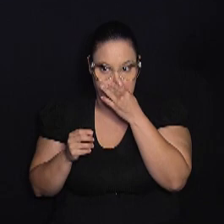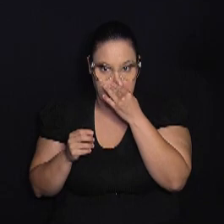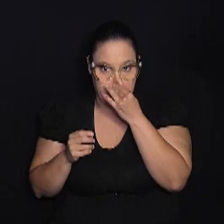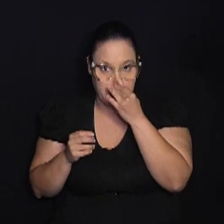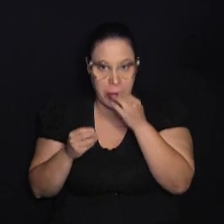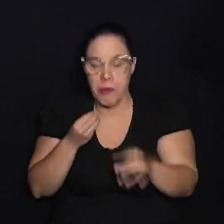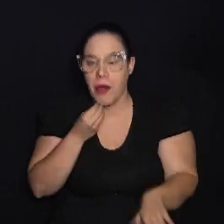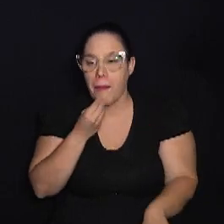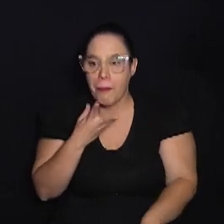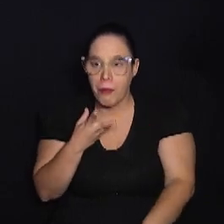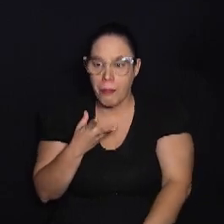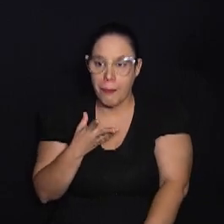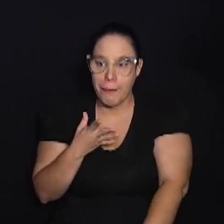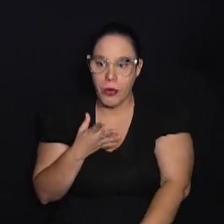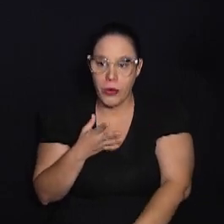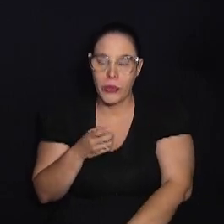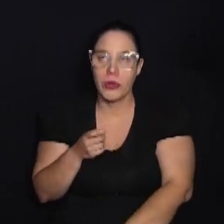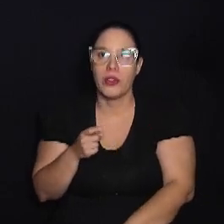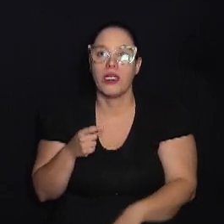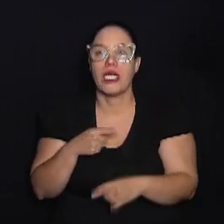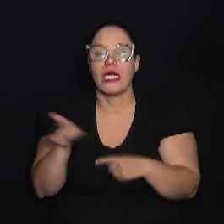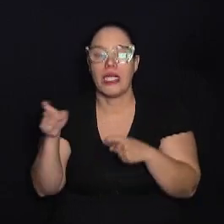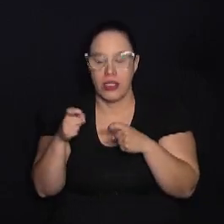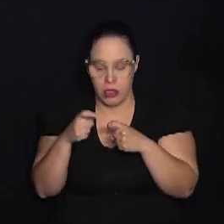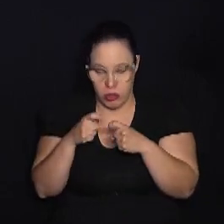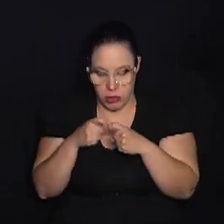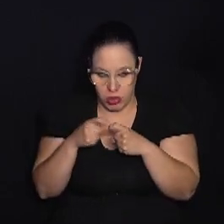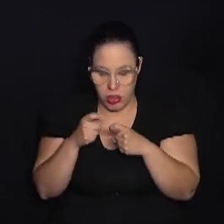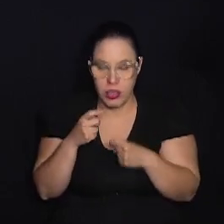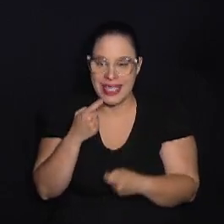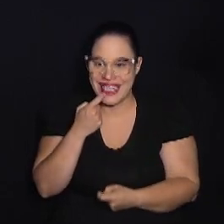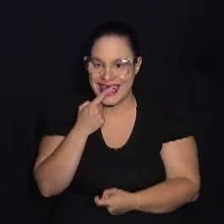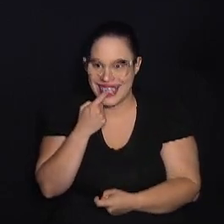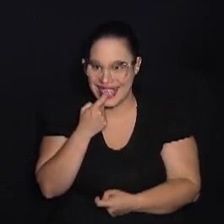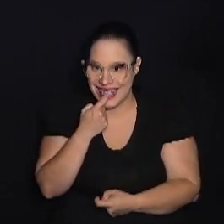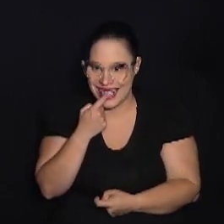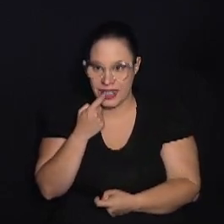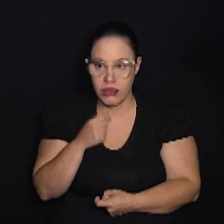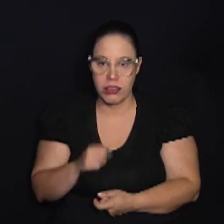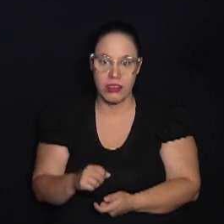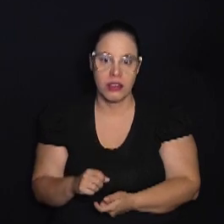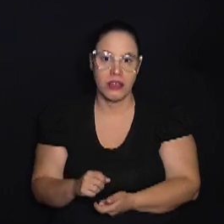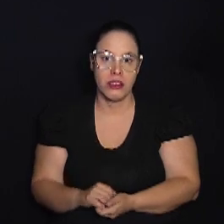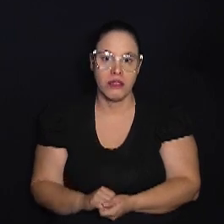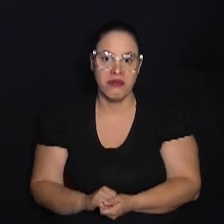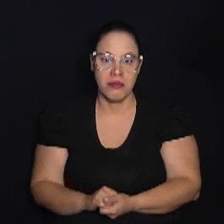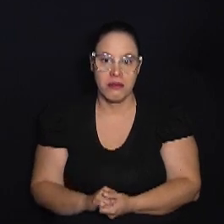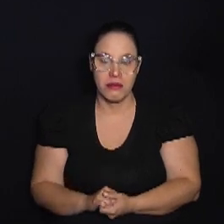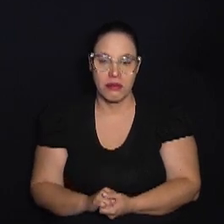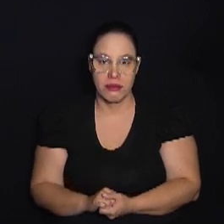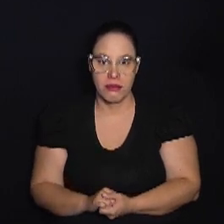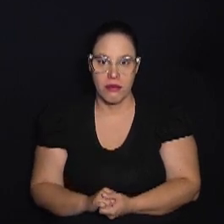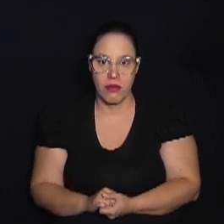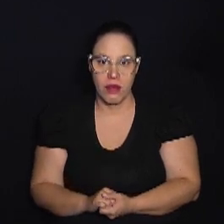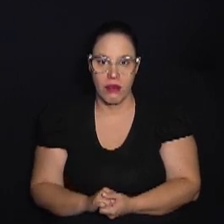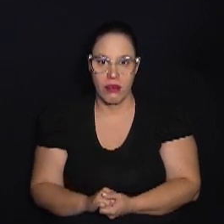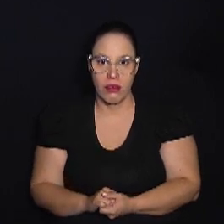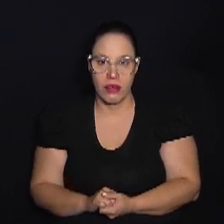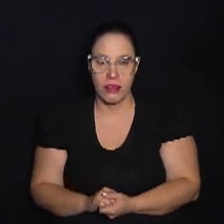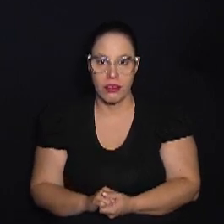e você frequentar o dentista regularmente é um dos fatores que faz com que você possa ter uma detecção precoce, que é o principal no